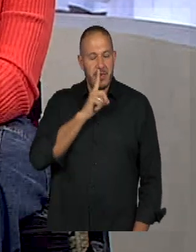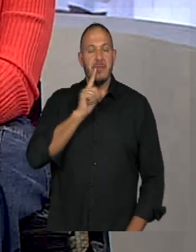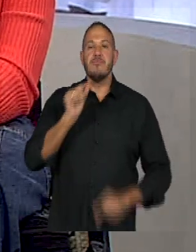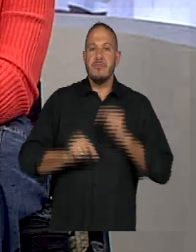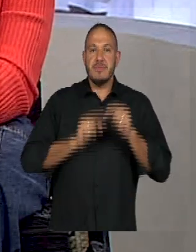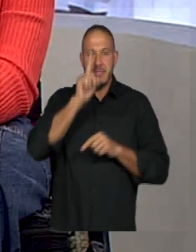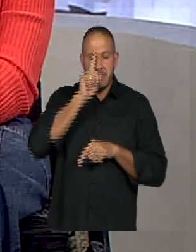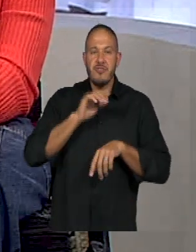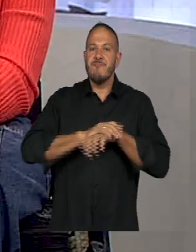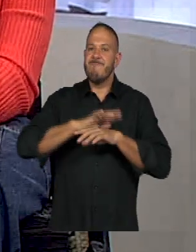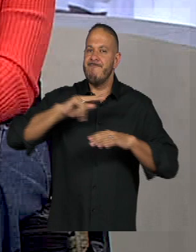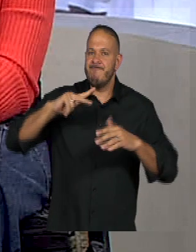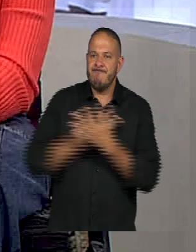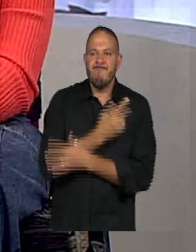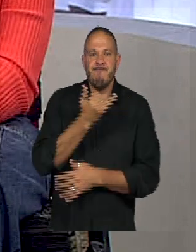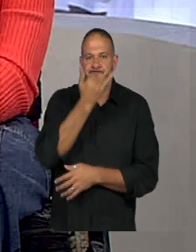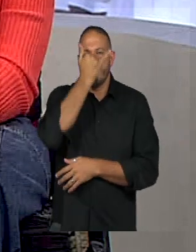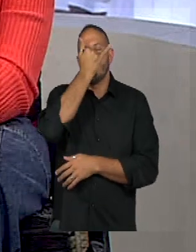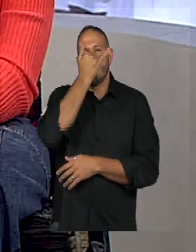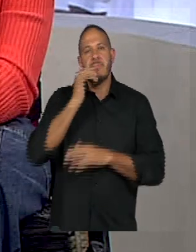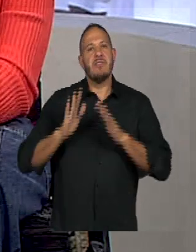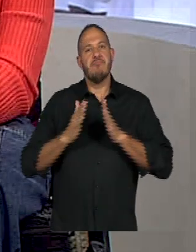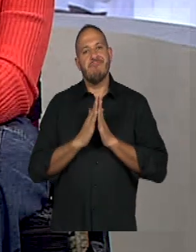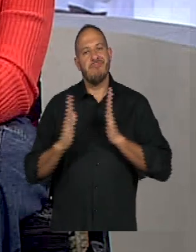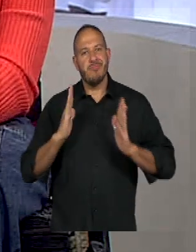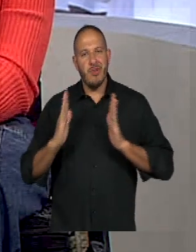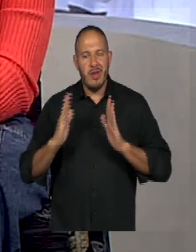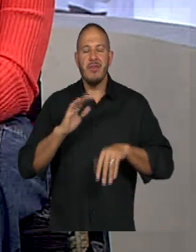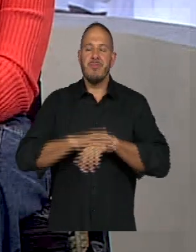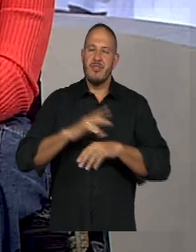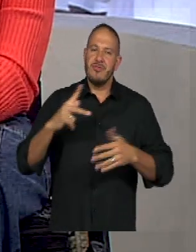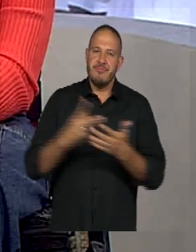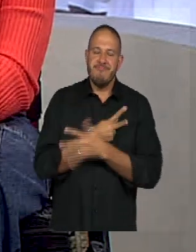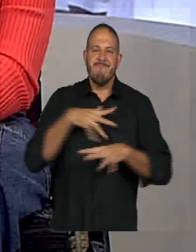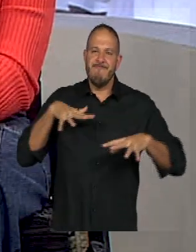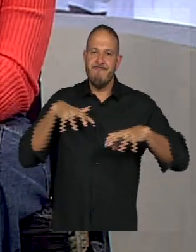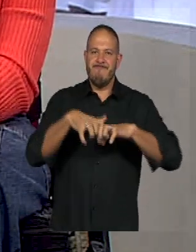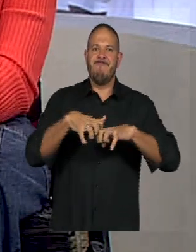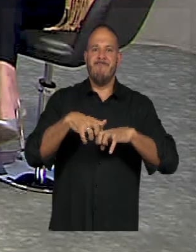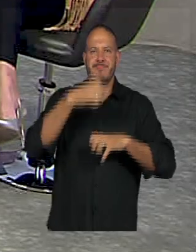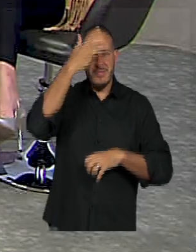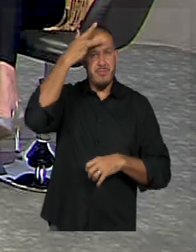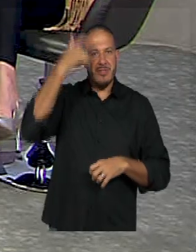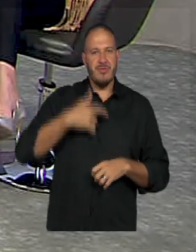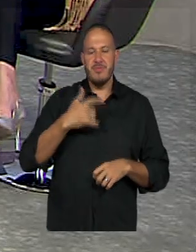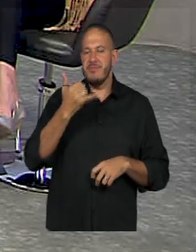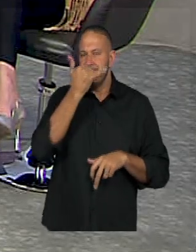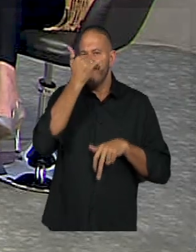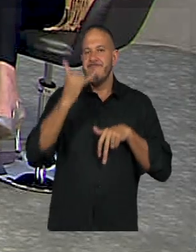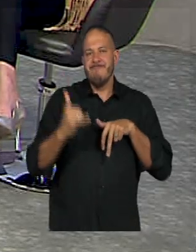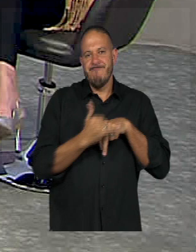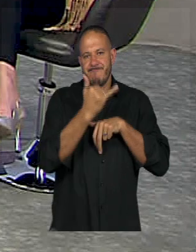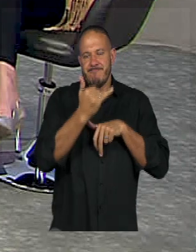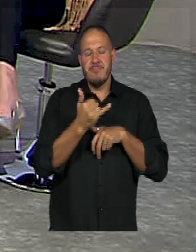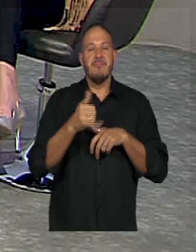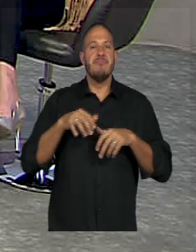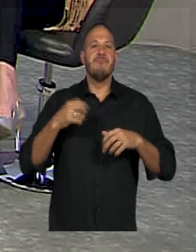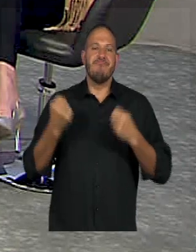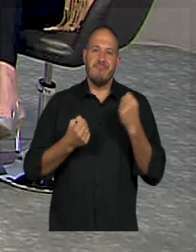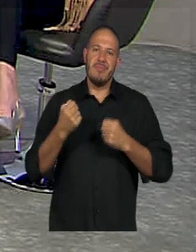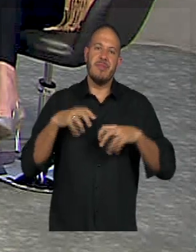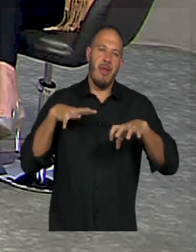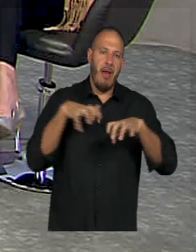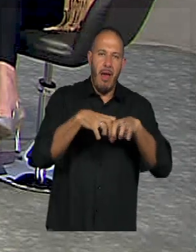sequelas permanentes ou passageiras de vítimas de acidente. Mércia, falando em vítimas de acidente,